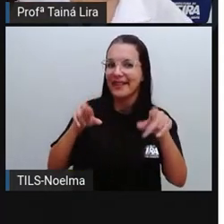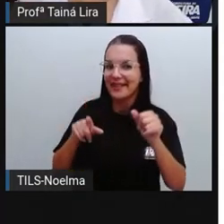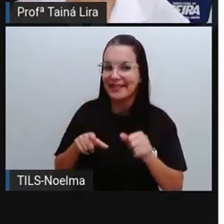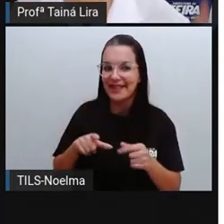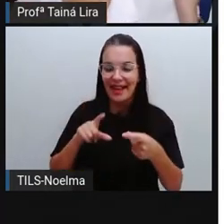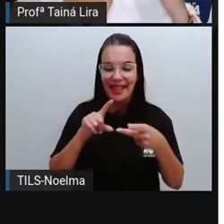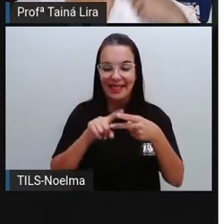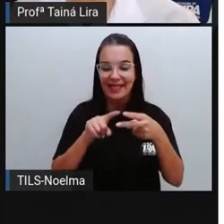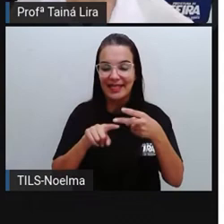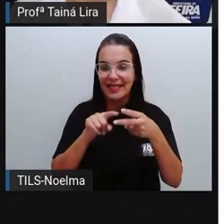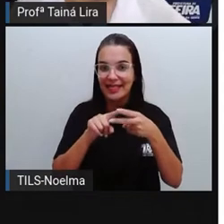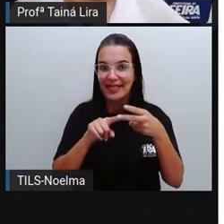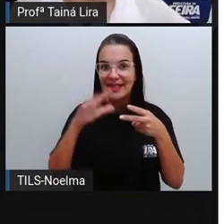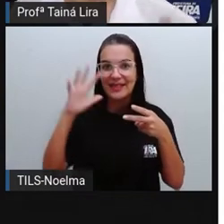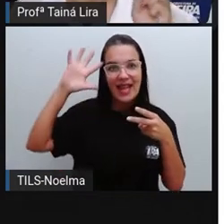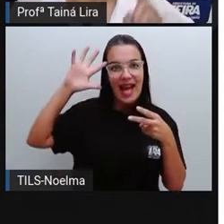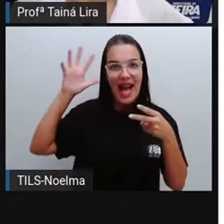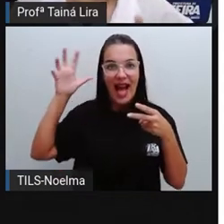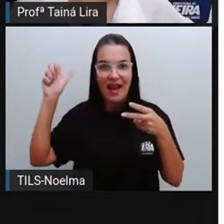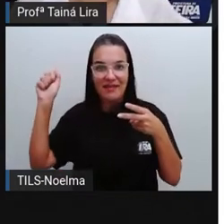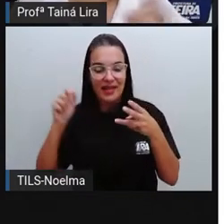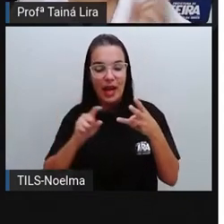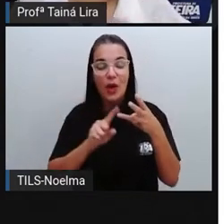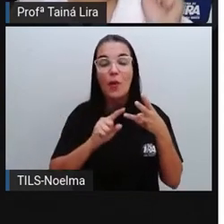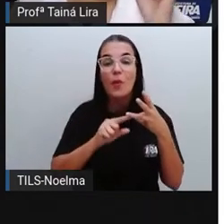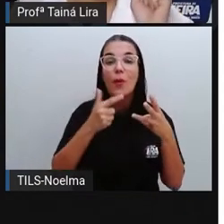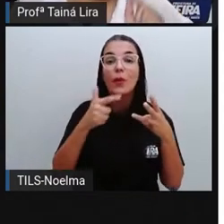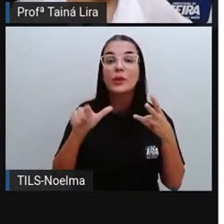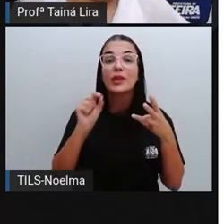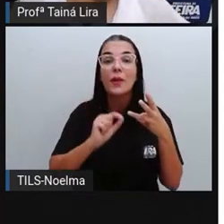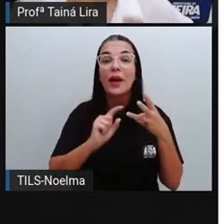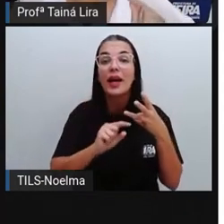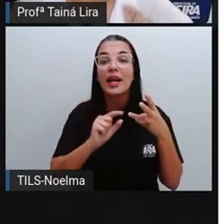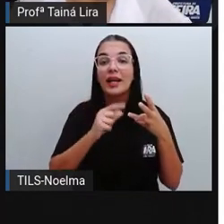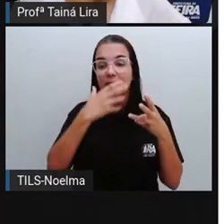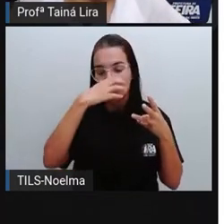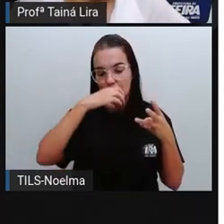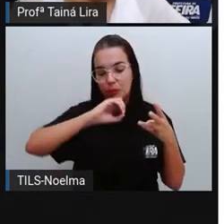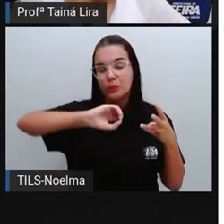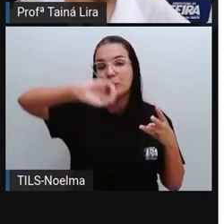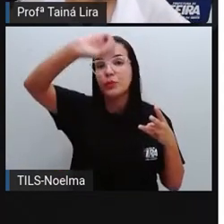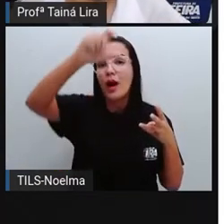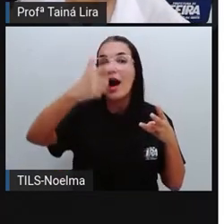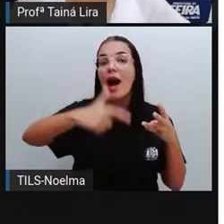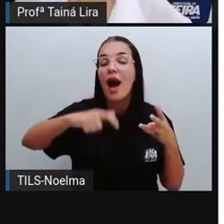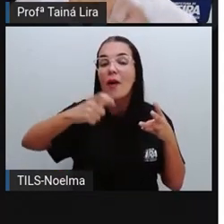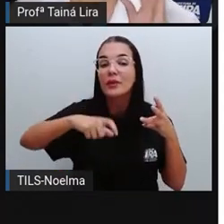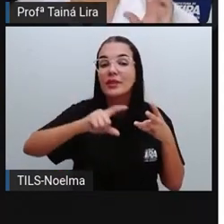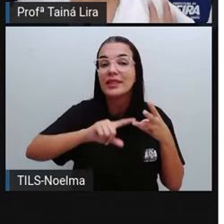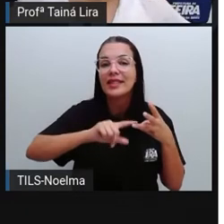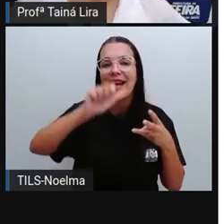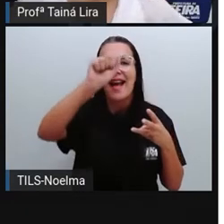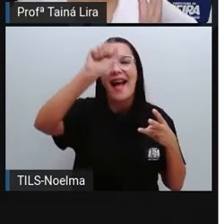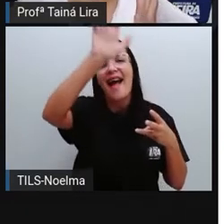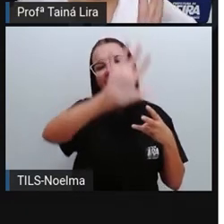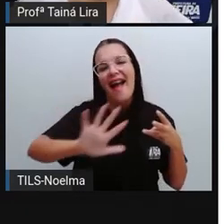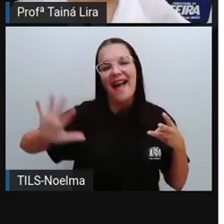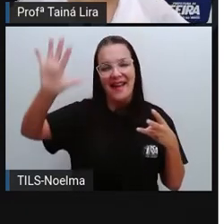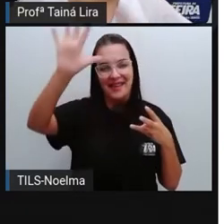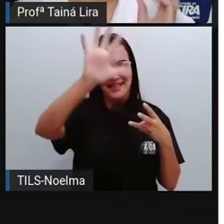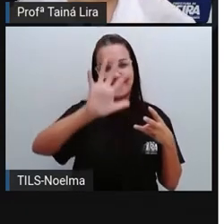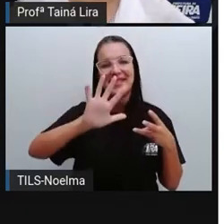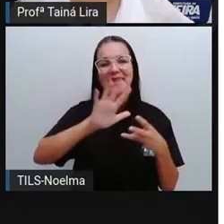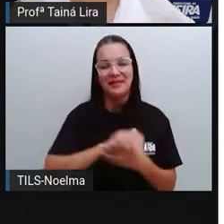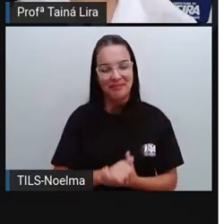2 africanas e 1 asiática. Então, ó, não é só na África que nós temos elefantes, tá? A gente tem 2